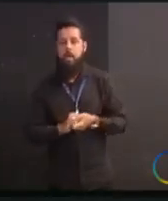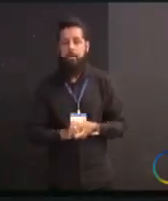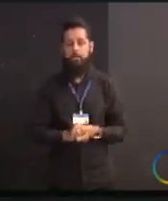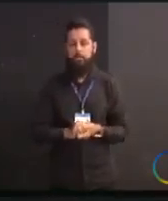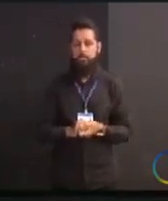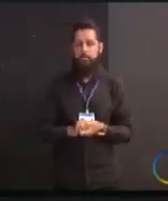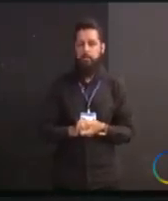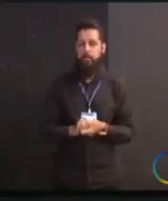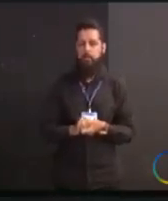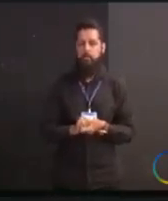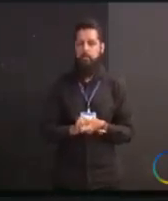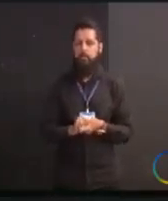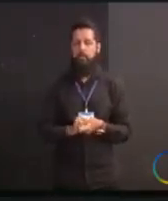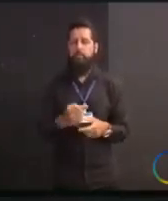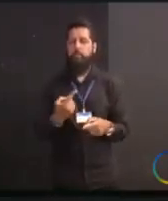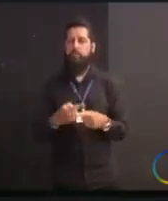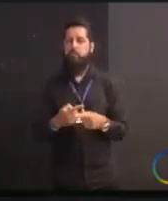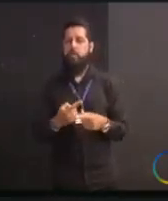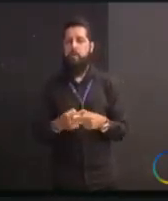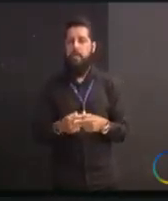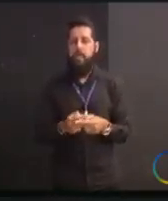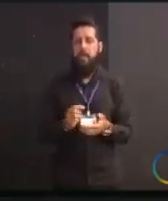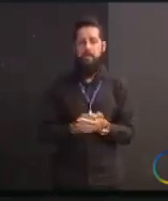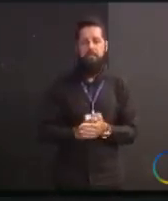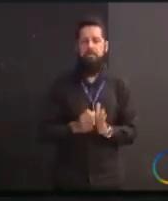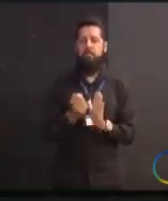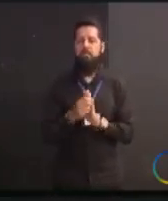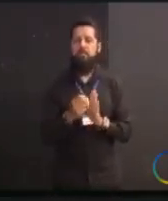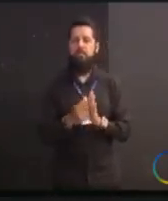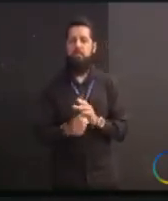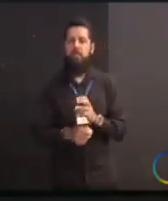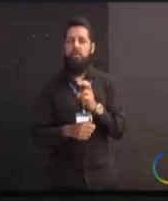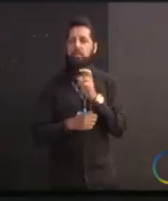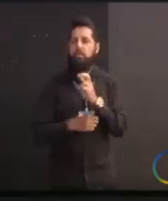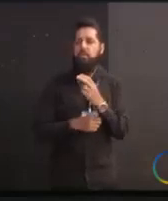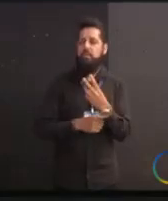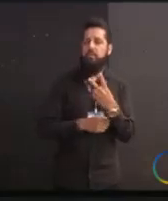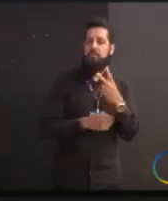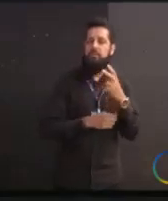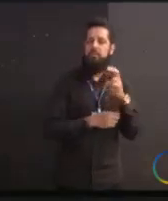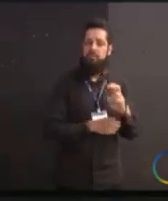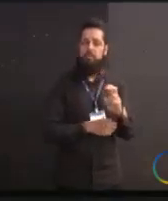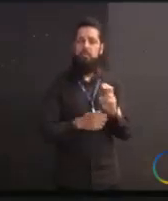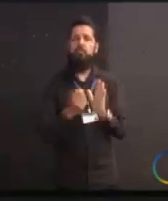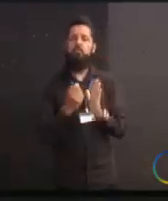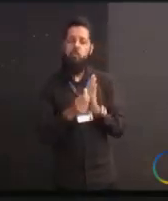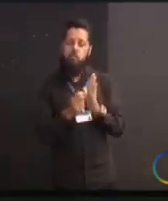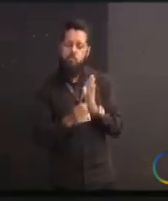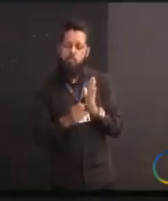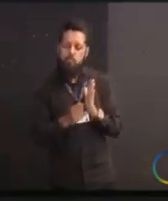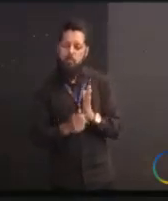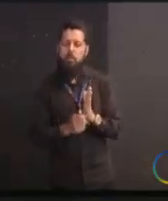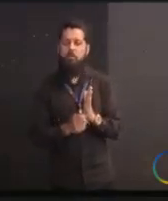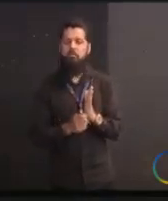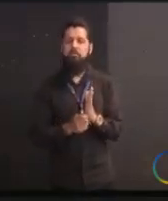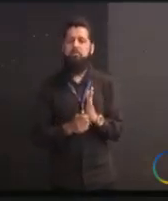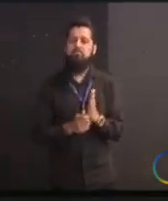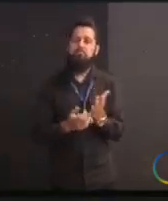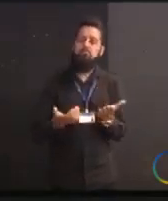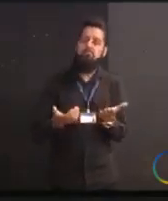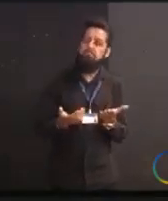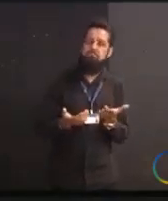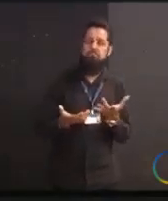fato dele ter psicografado 525 livros, catalogados pela casa de Chico Xavier em Pedro Leopoldo? Também não